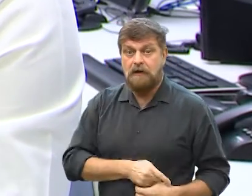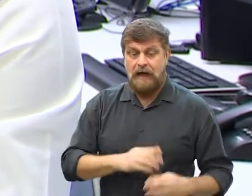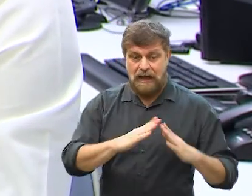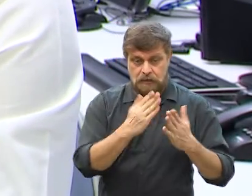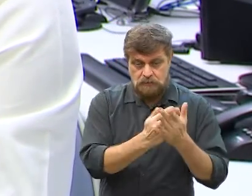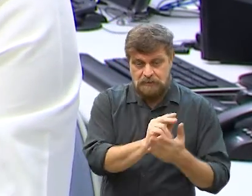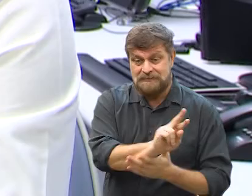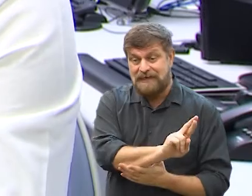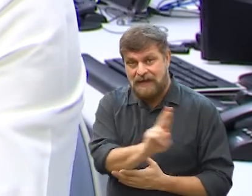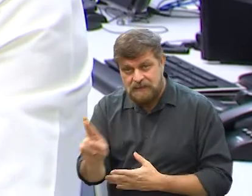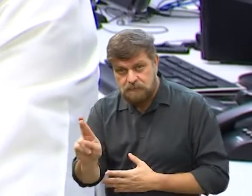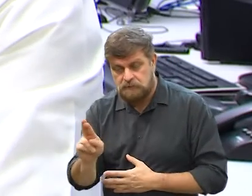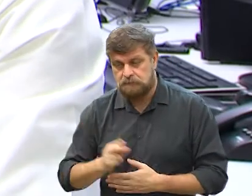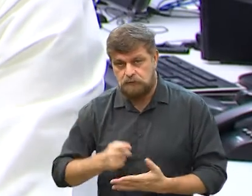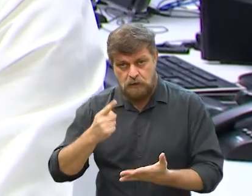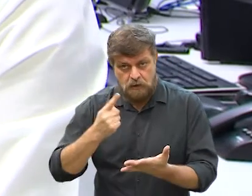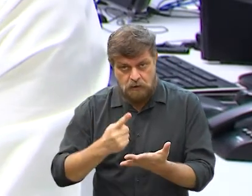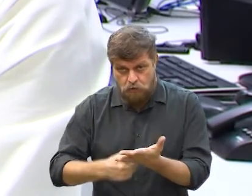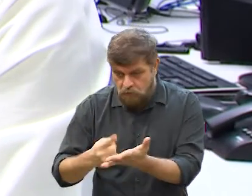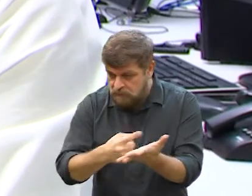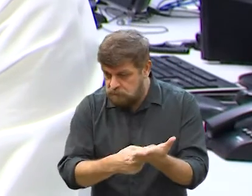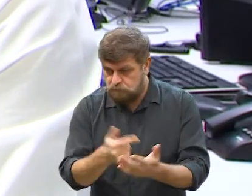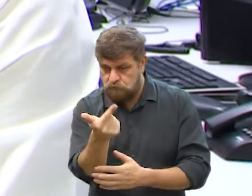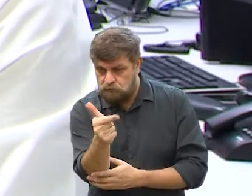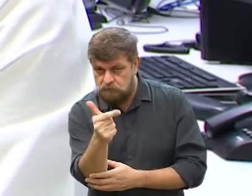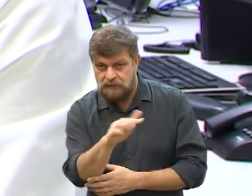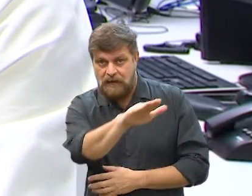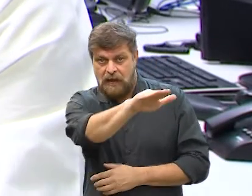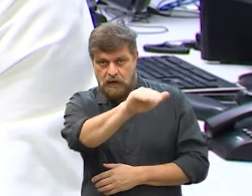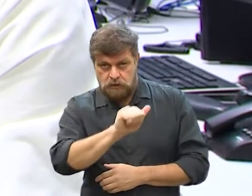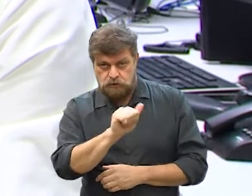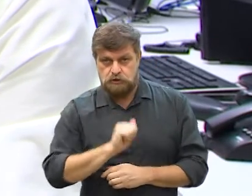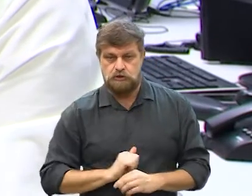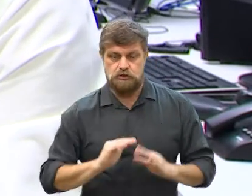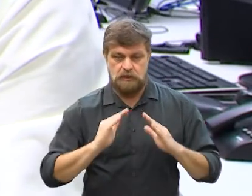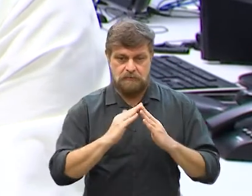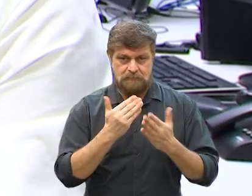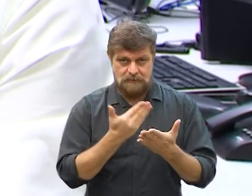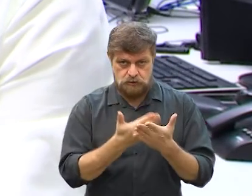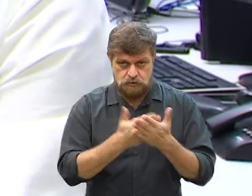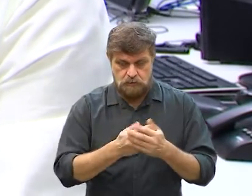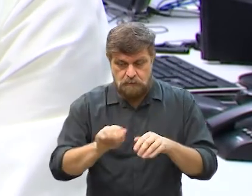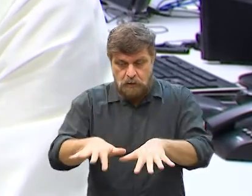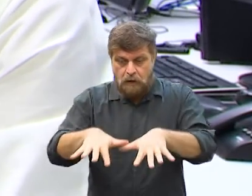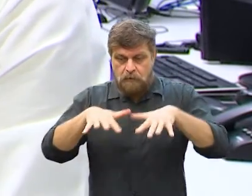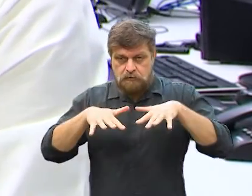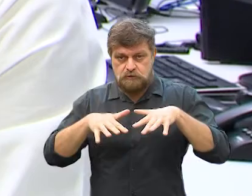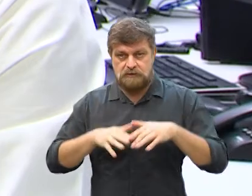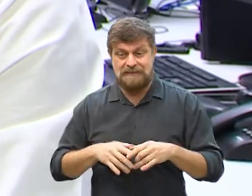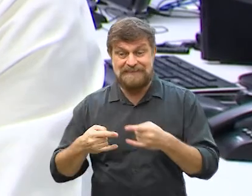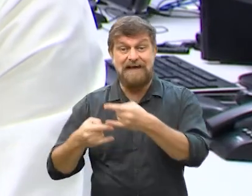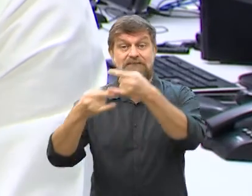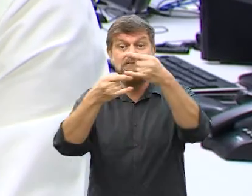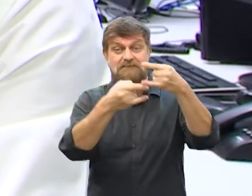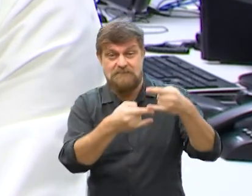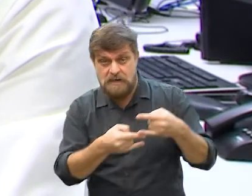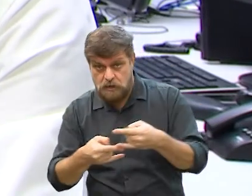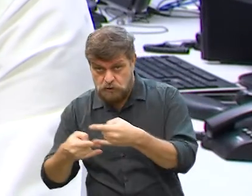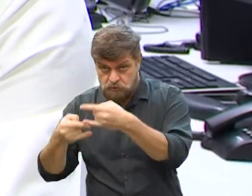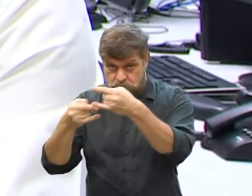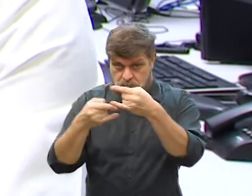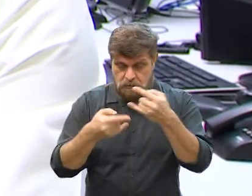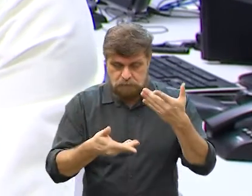haja acordo, a gente chama a empresa para uma audiência. Hoje as audiências acontecem de forma virtual, em virtude